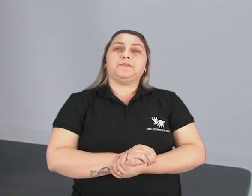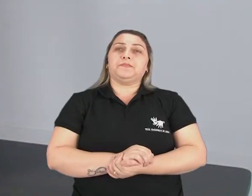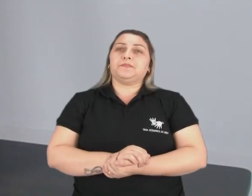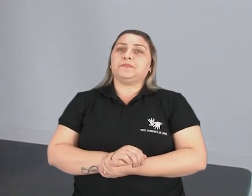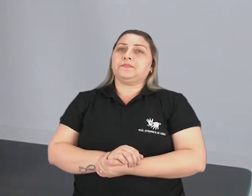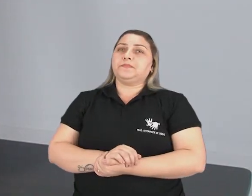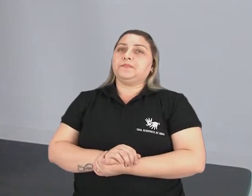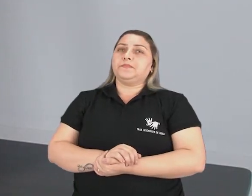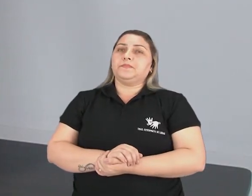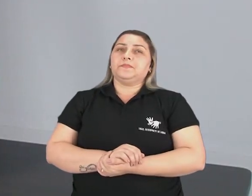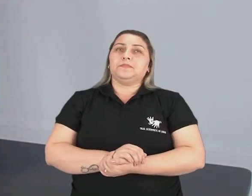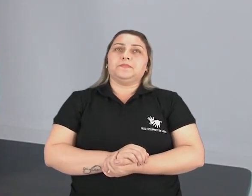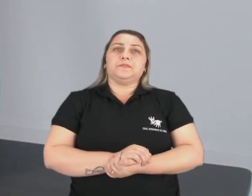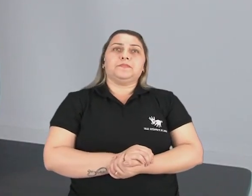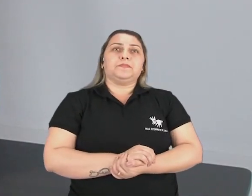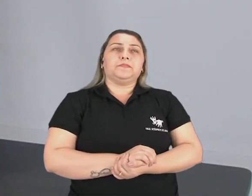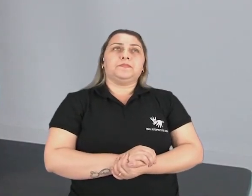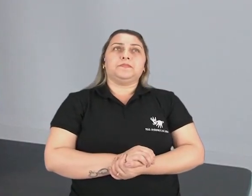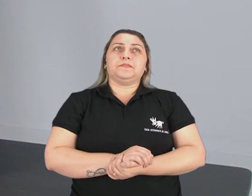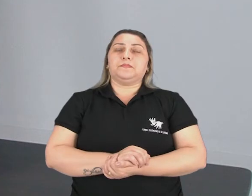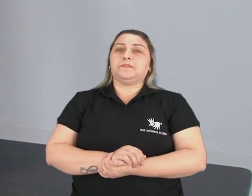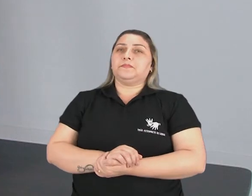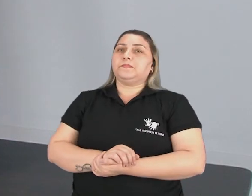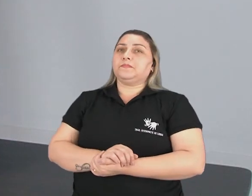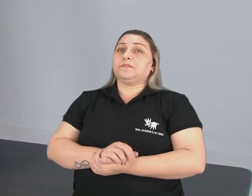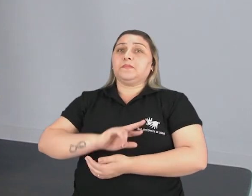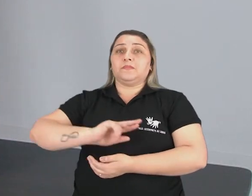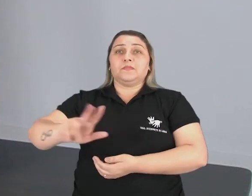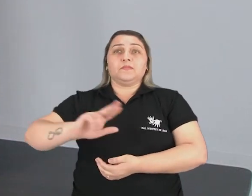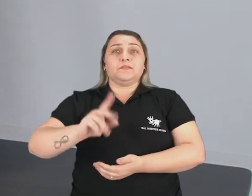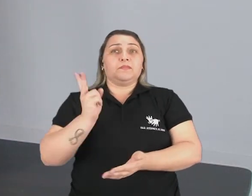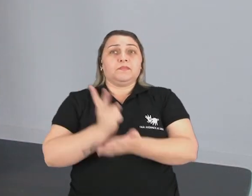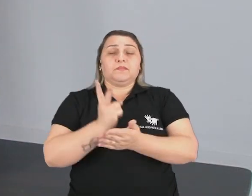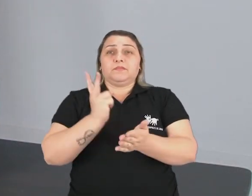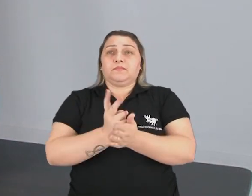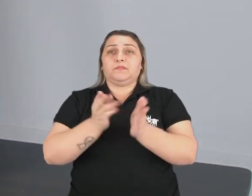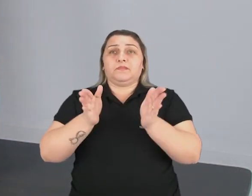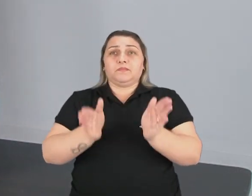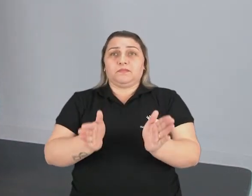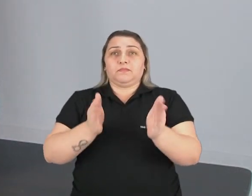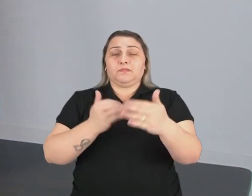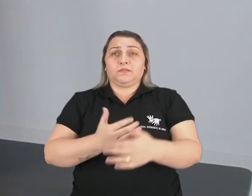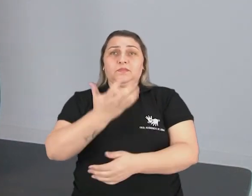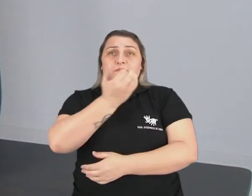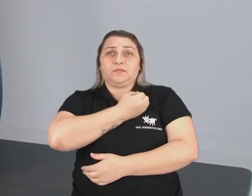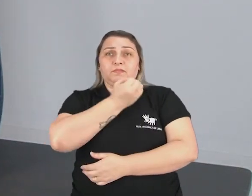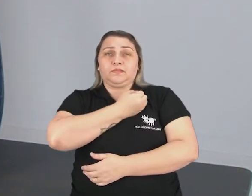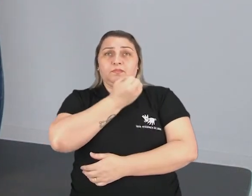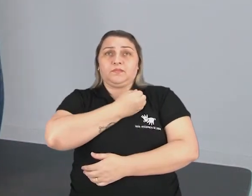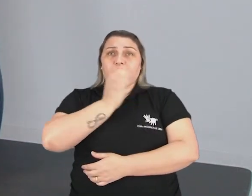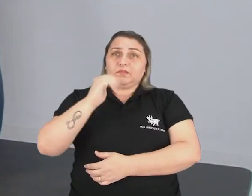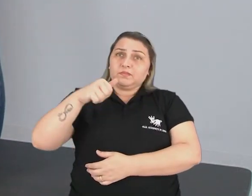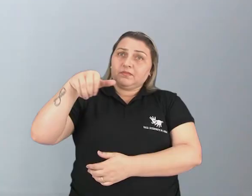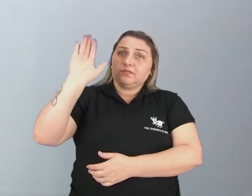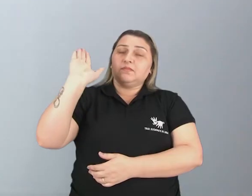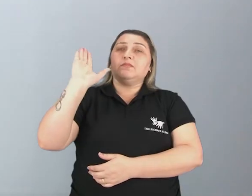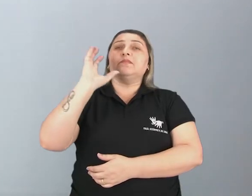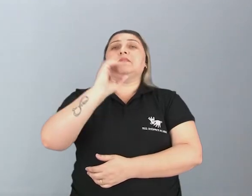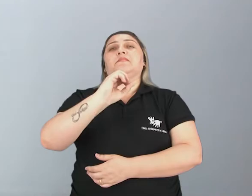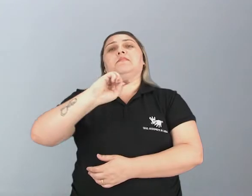pequena? Viu o tamanho? Mas não é o mesmo tamanho. Então, o número maior